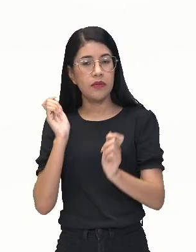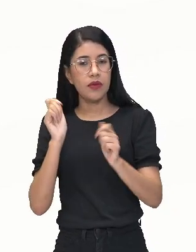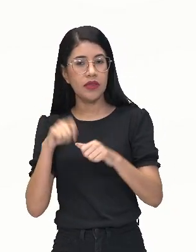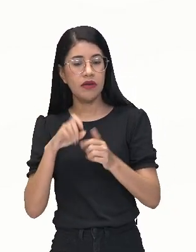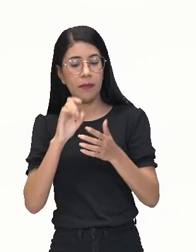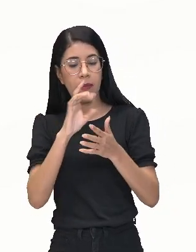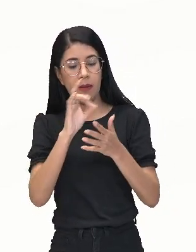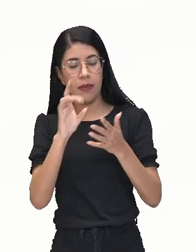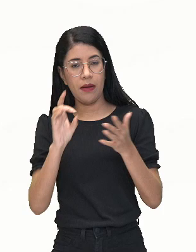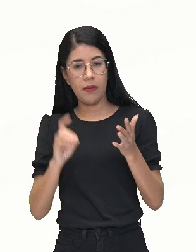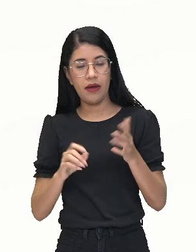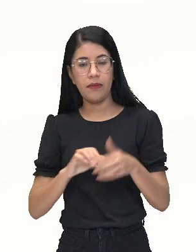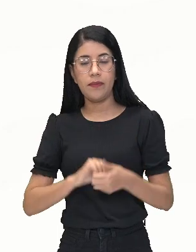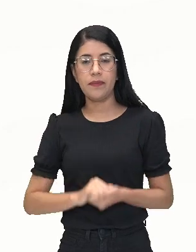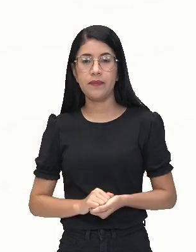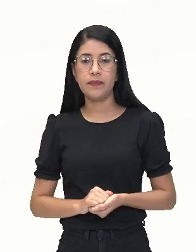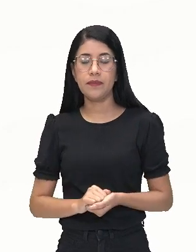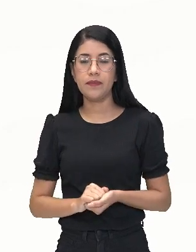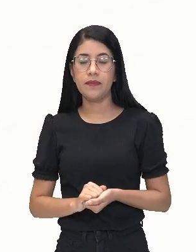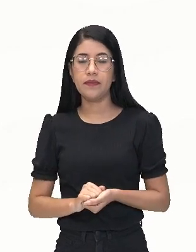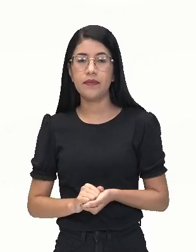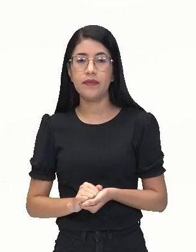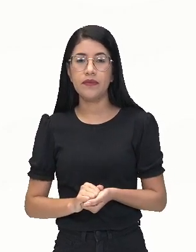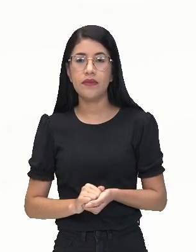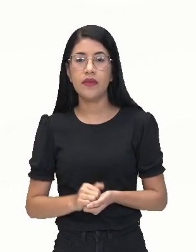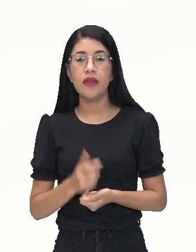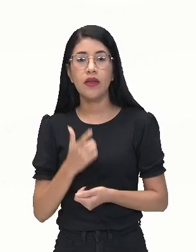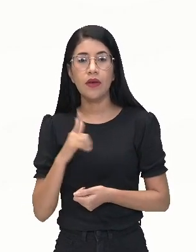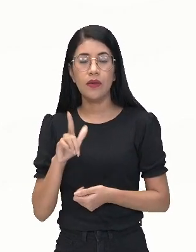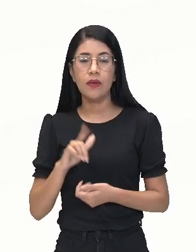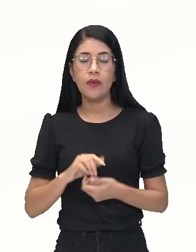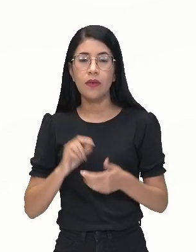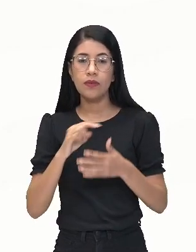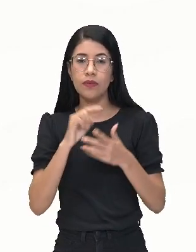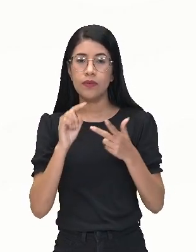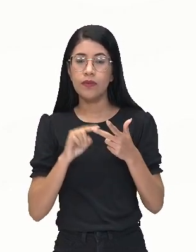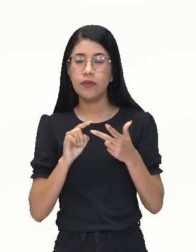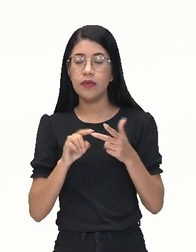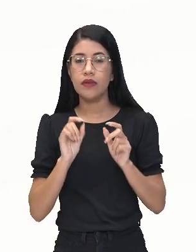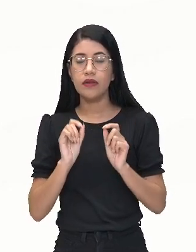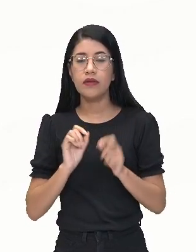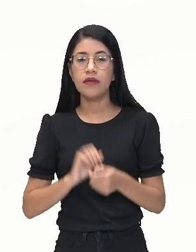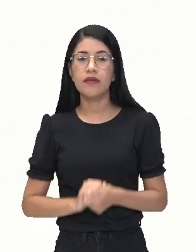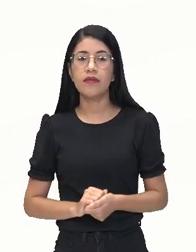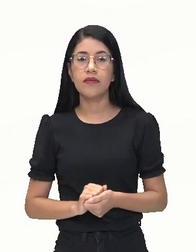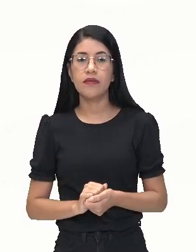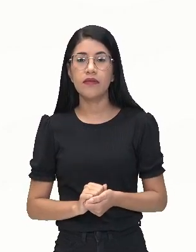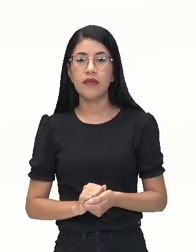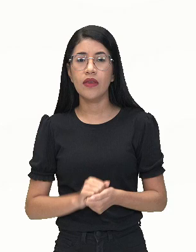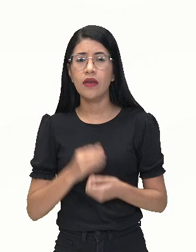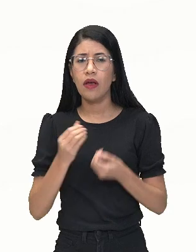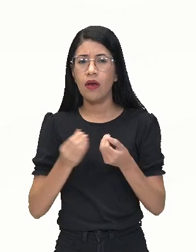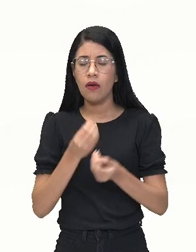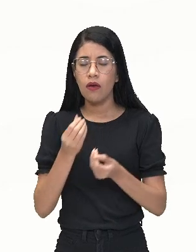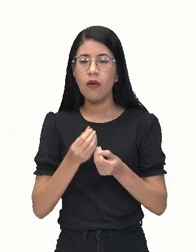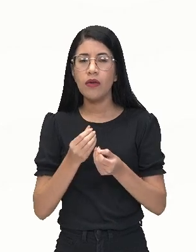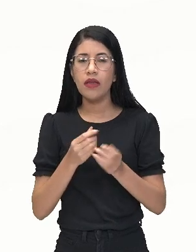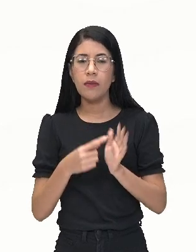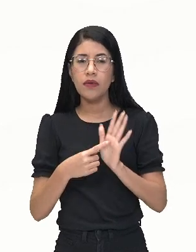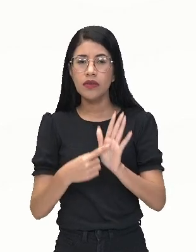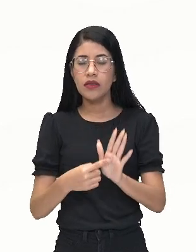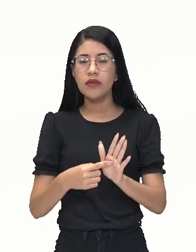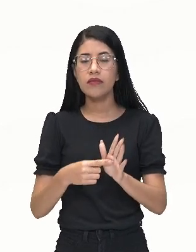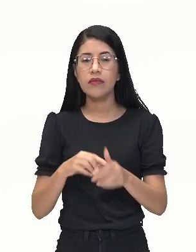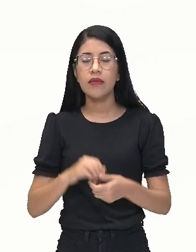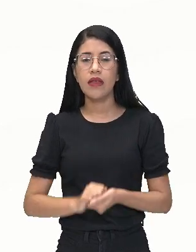lá presentes. Vamos dar uma olhada em mais um dos elementos, a orientação. Indica onde fica